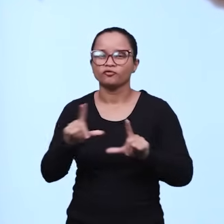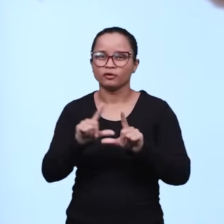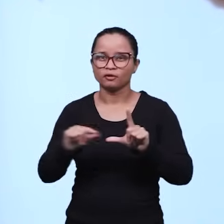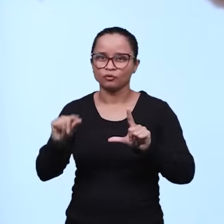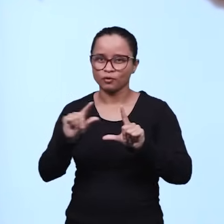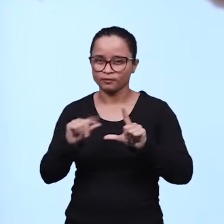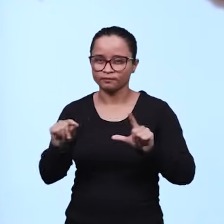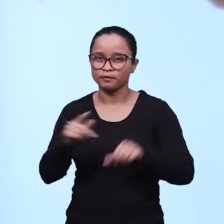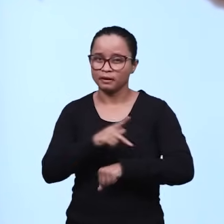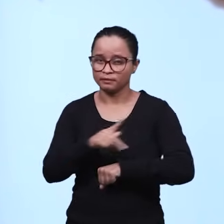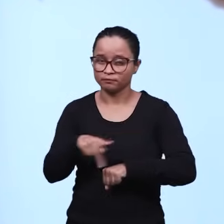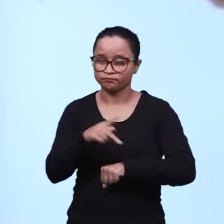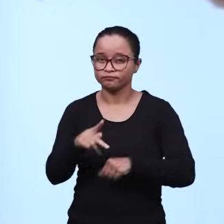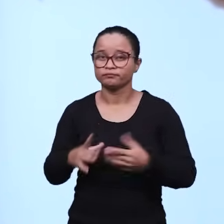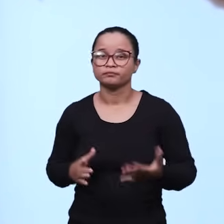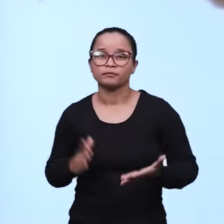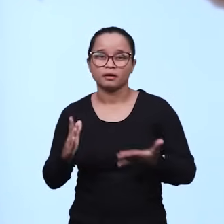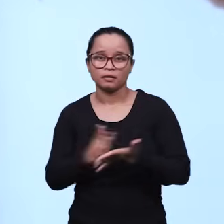mais alguma coisa.